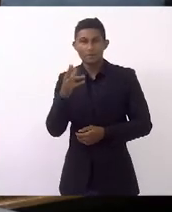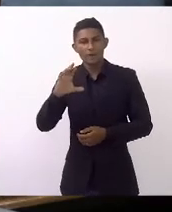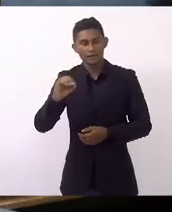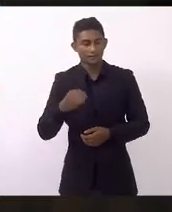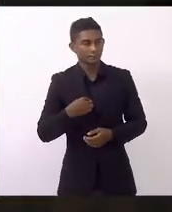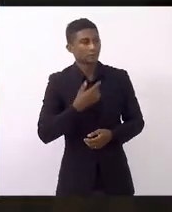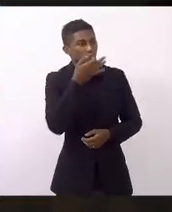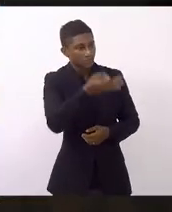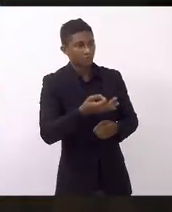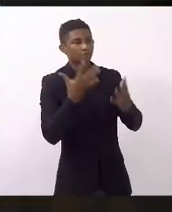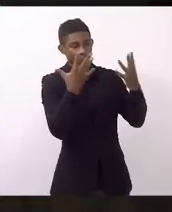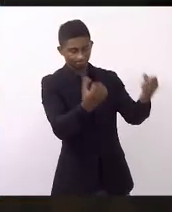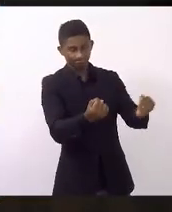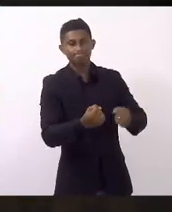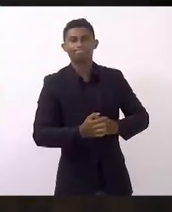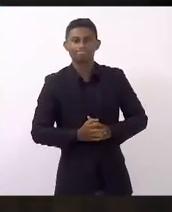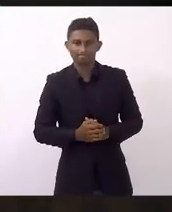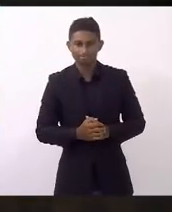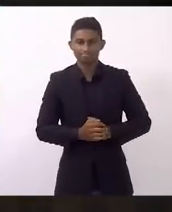presidente.